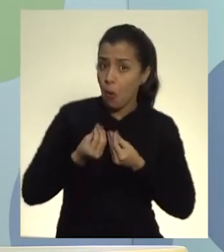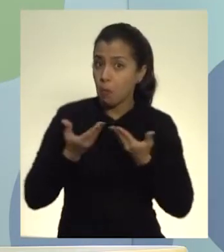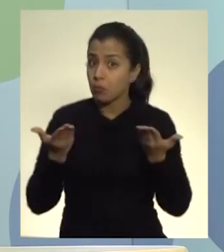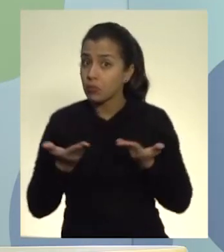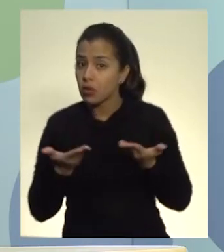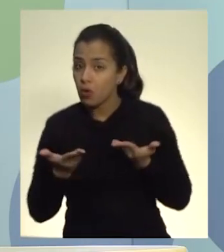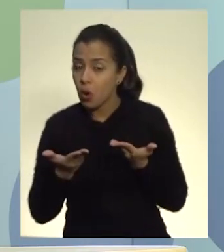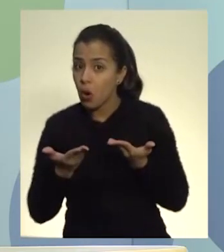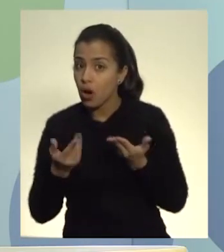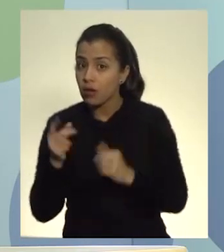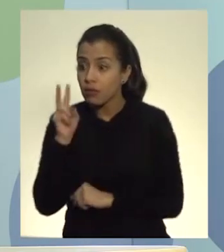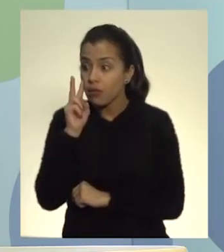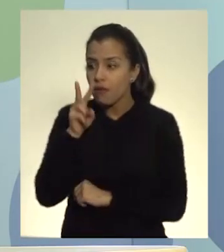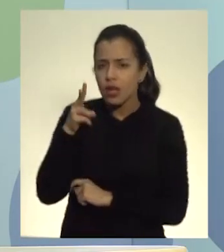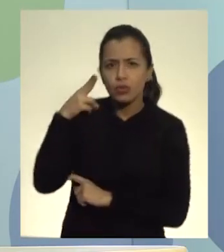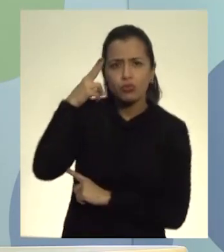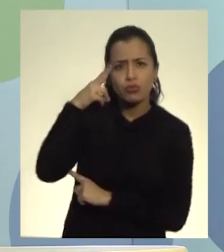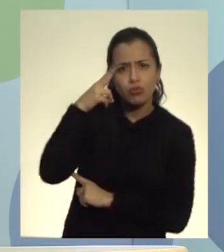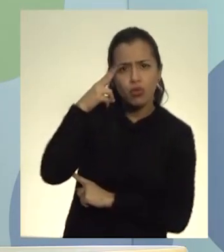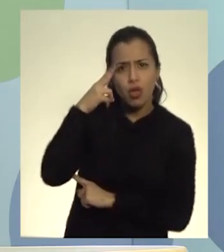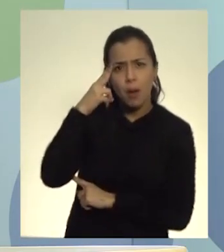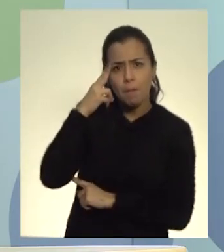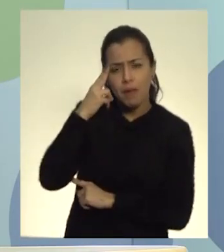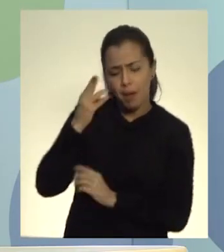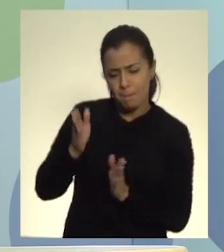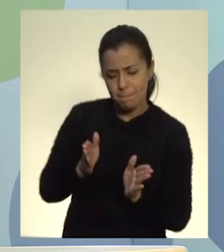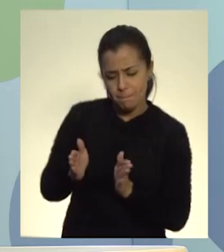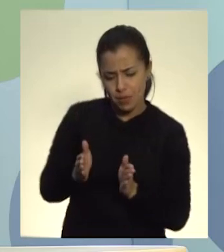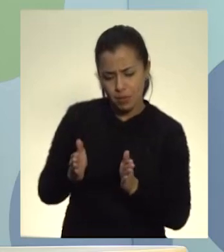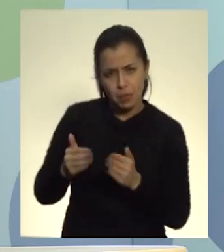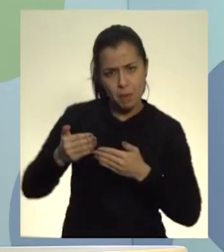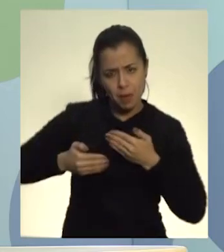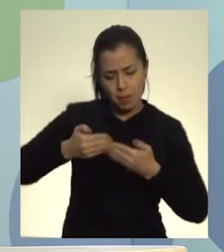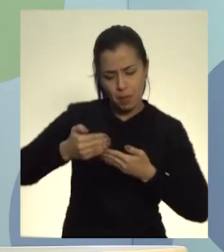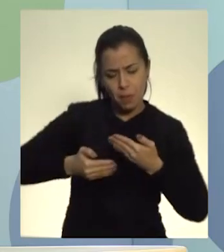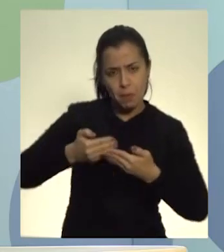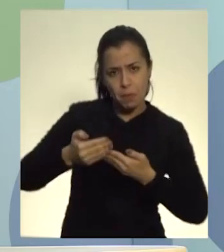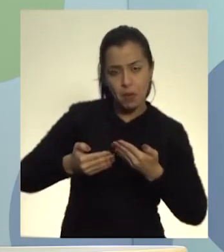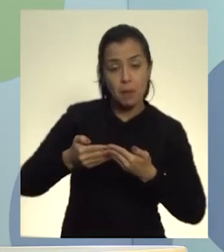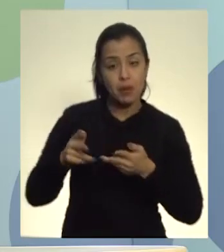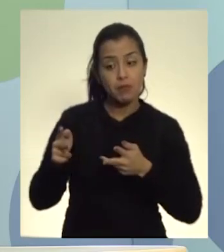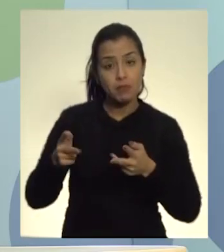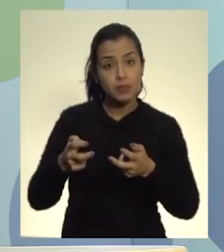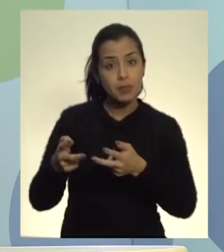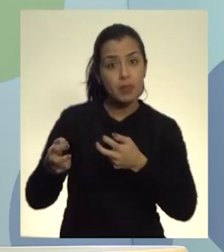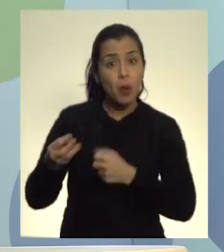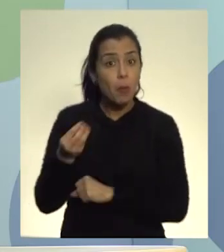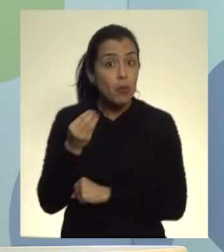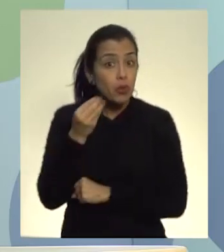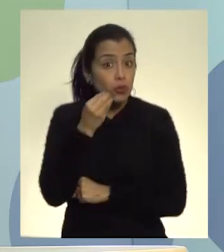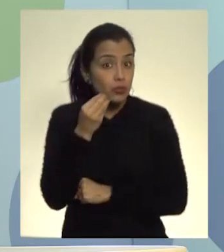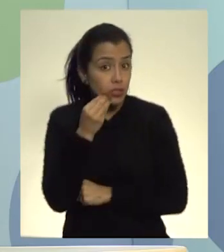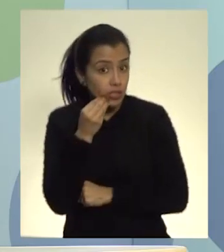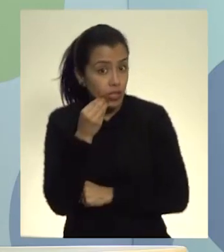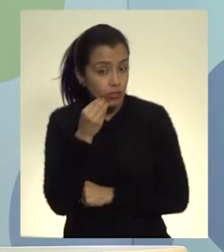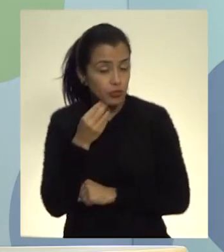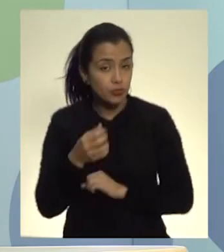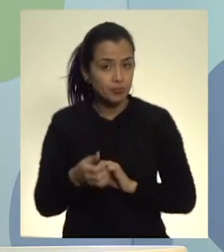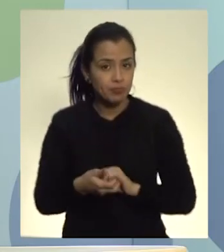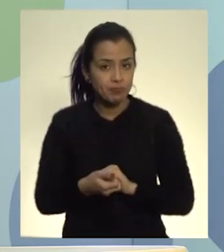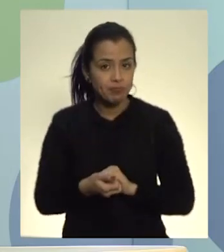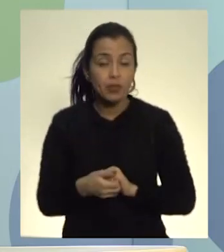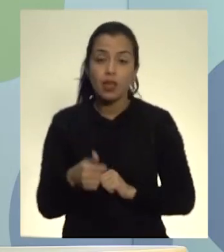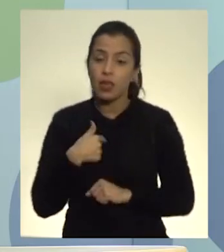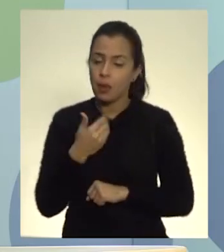gente conseguir traçar o caminho ou perceber algumas oportunidades. Pedir para